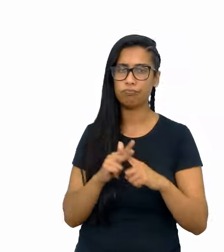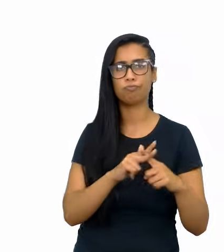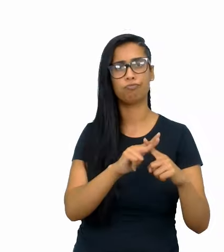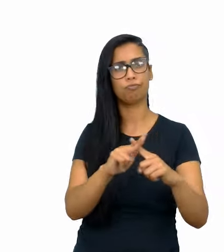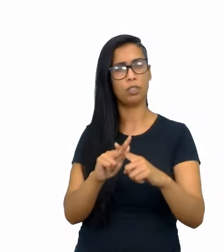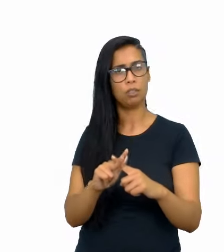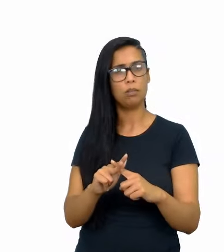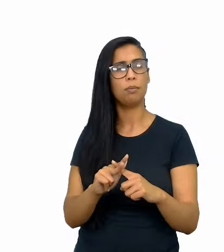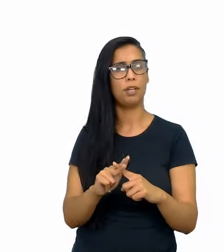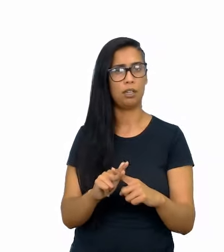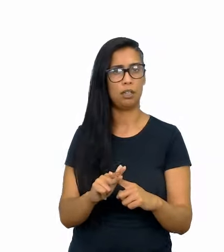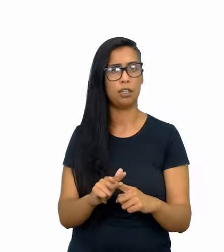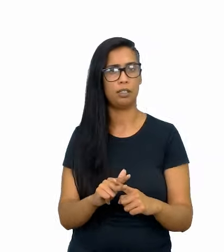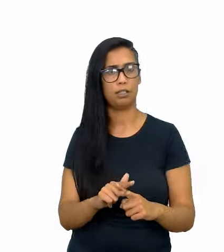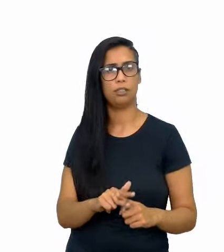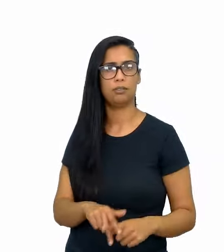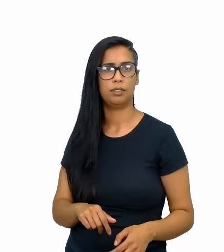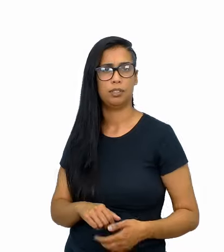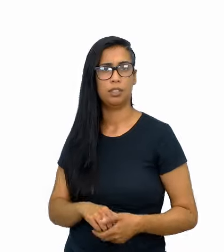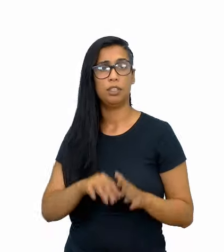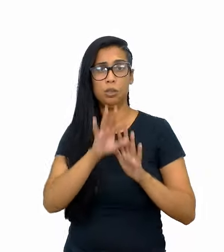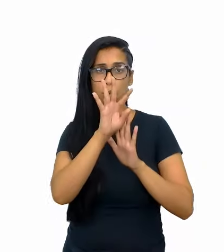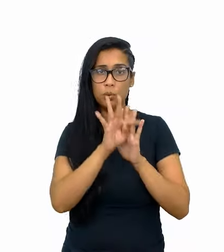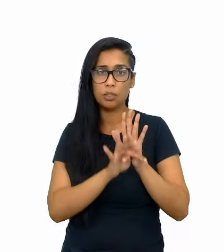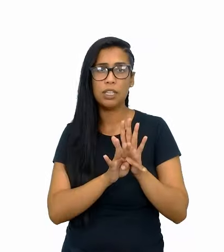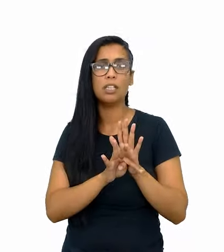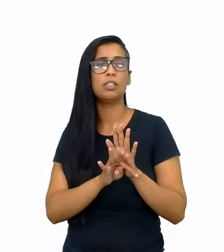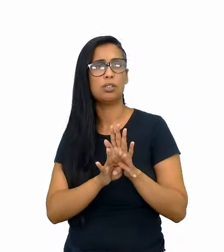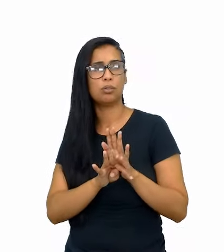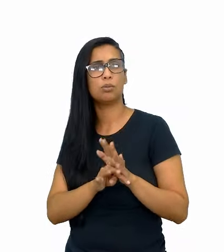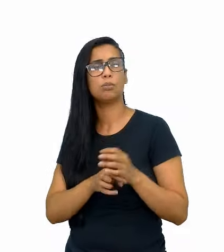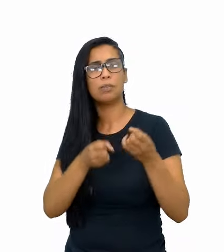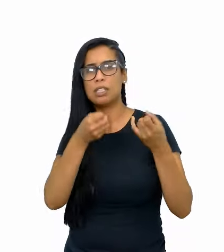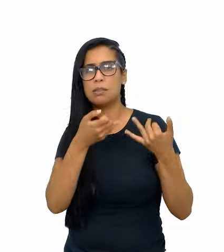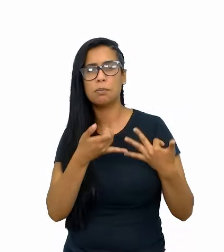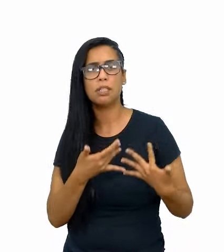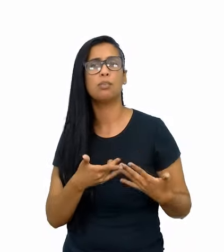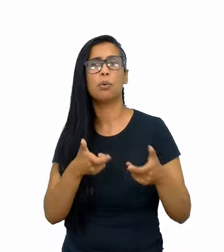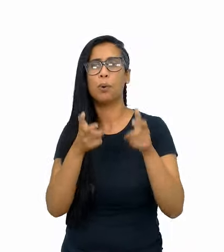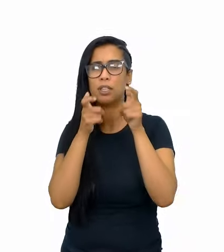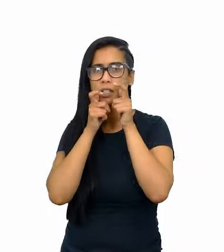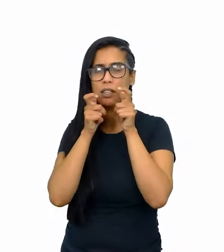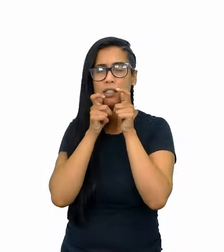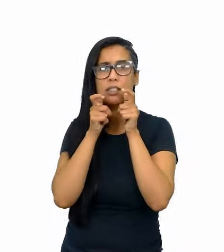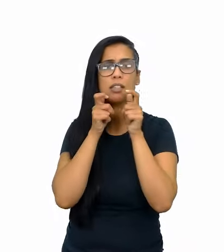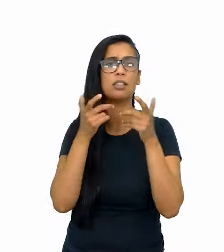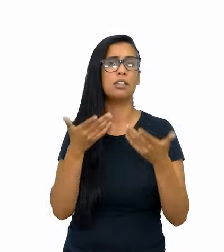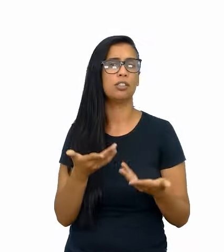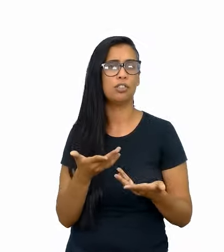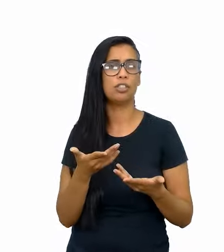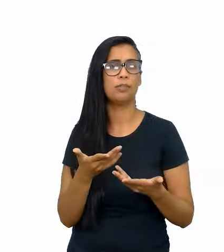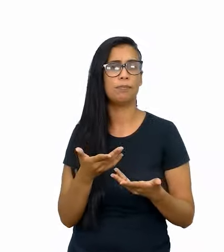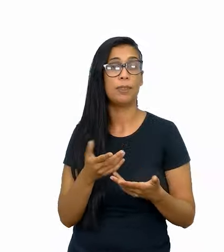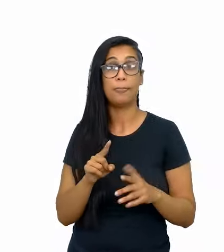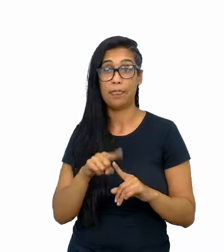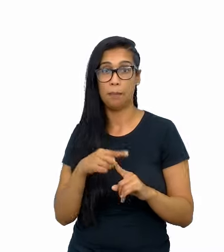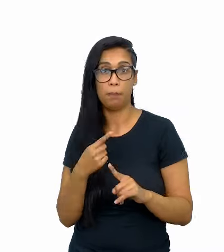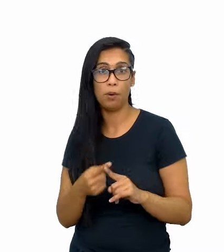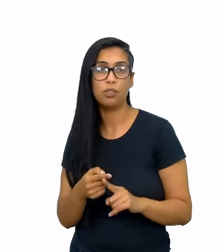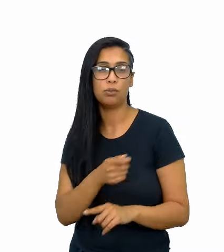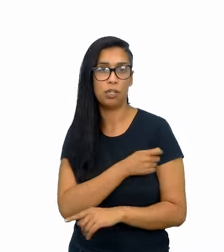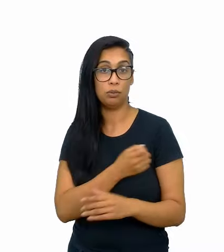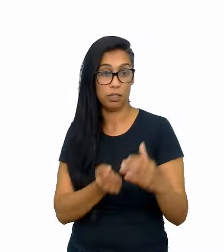conta de que o texto realmente ficasse bem escrito e interessante, né, para os leitores, né, e